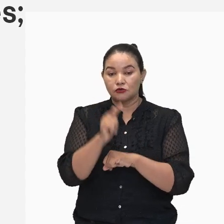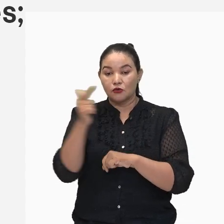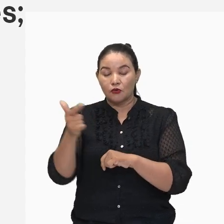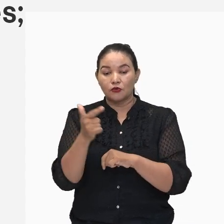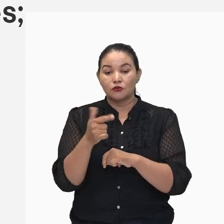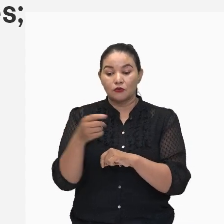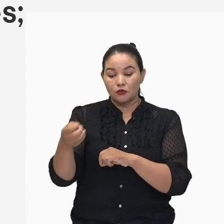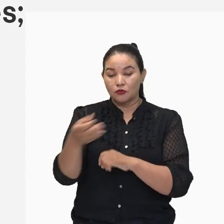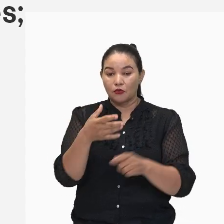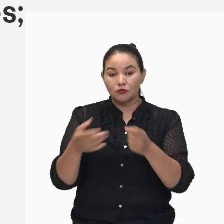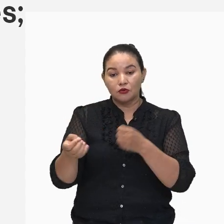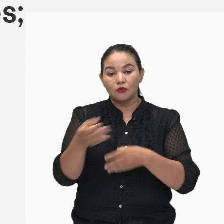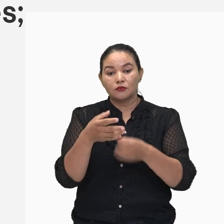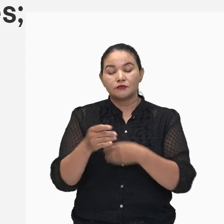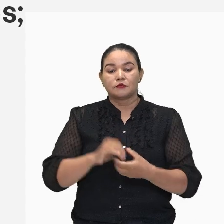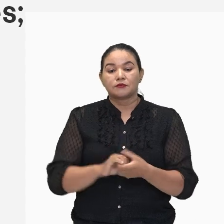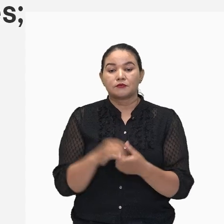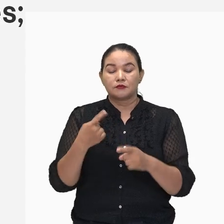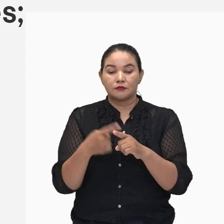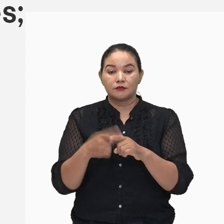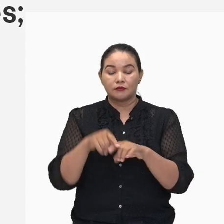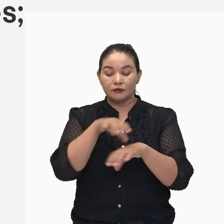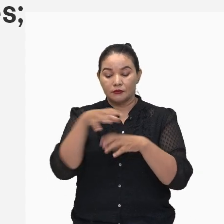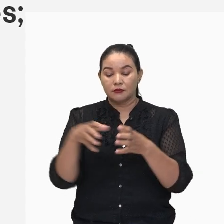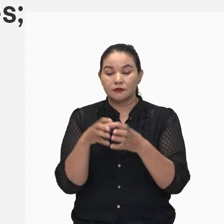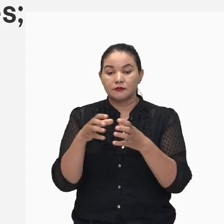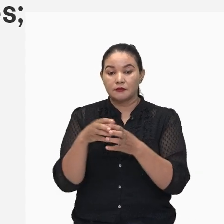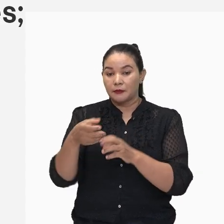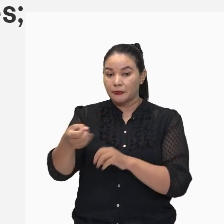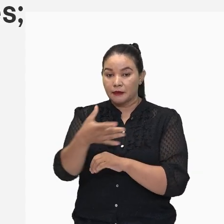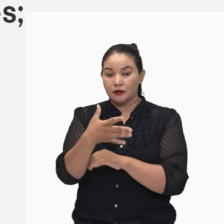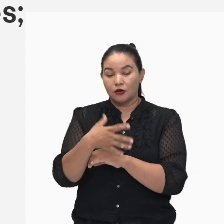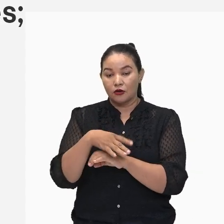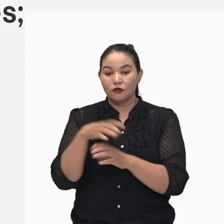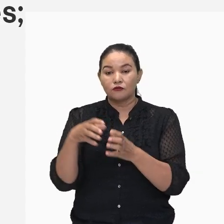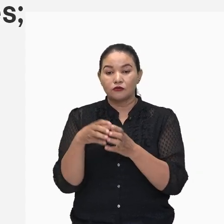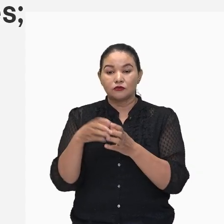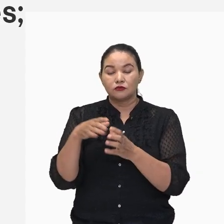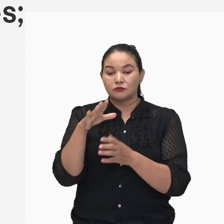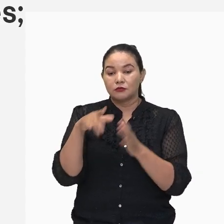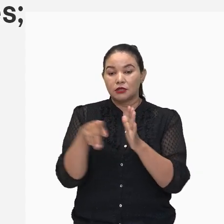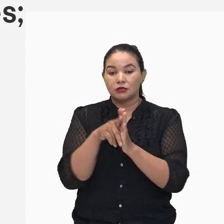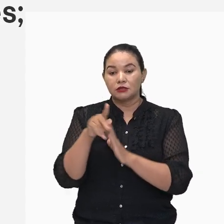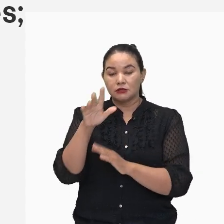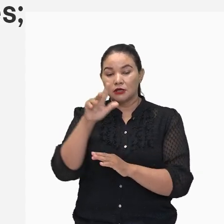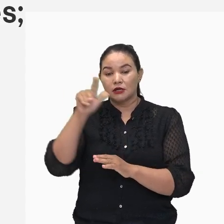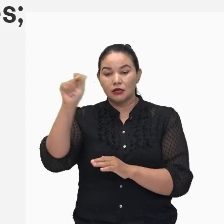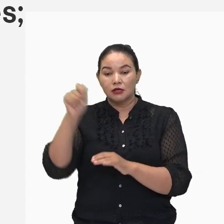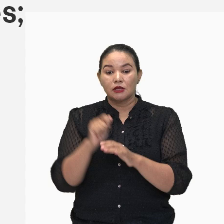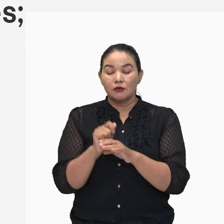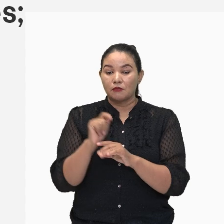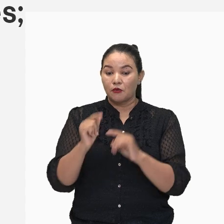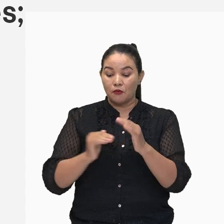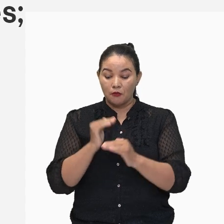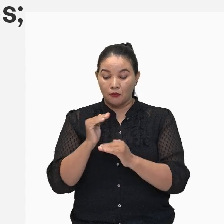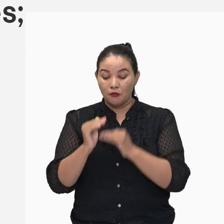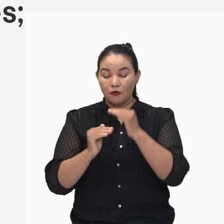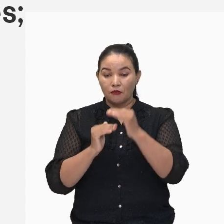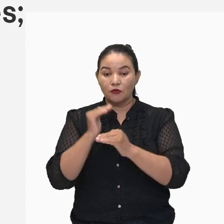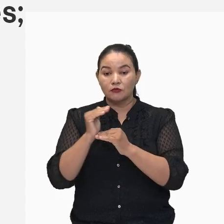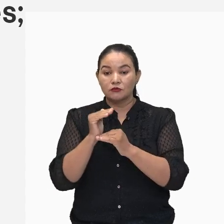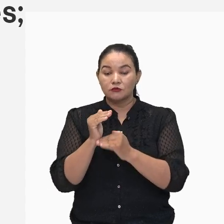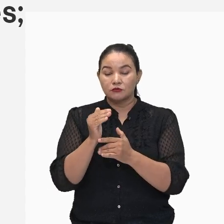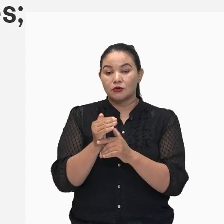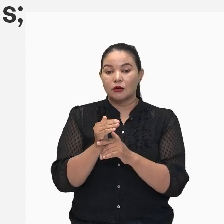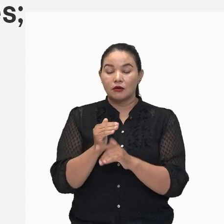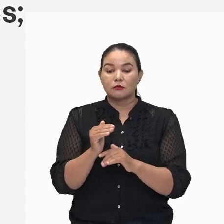países, os novos tigres asiáticos, eles vão ser considerados países emergentes, eles estão passando por esse processo de transição, por esse